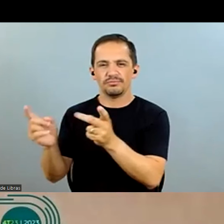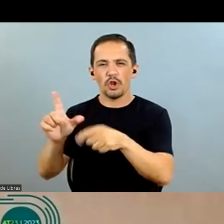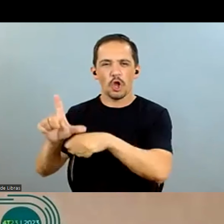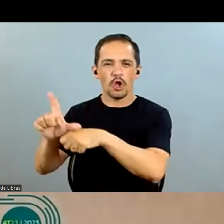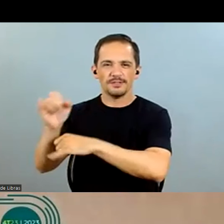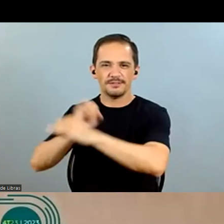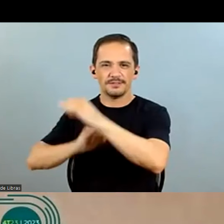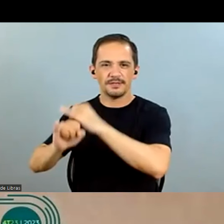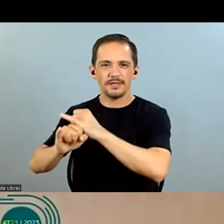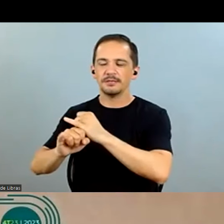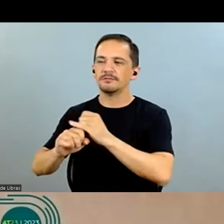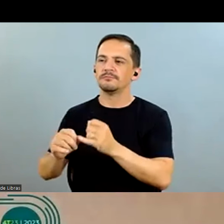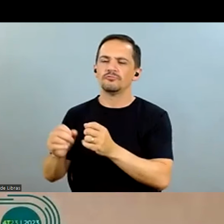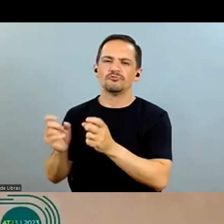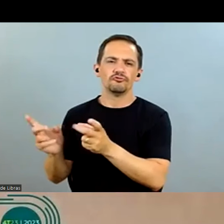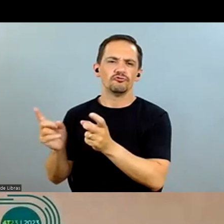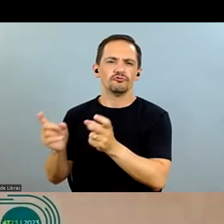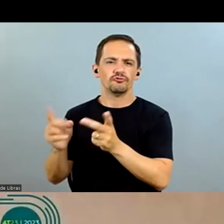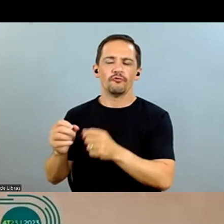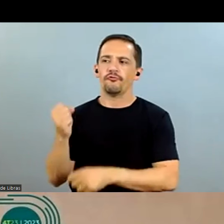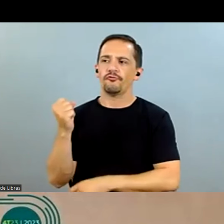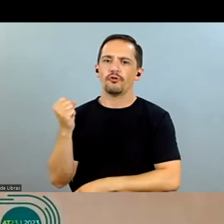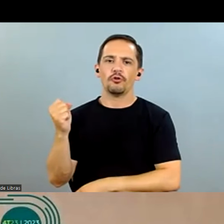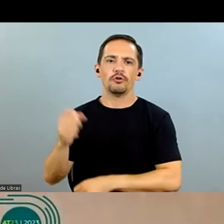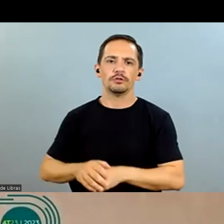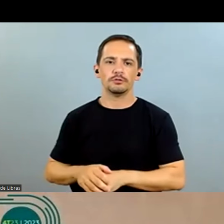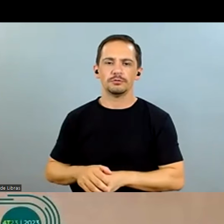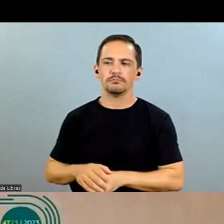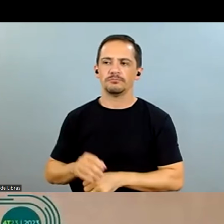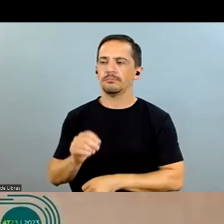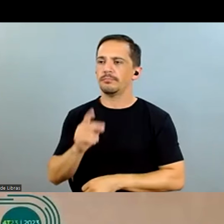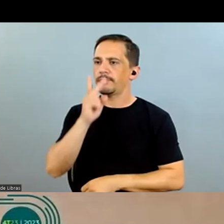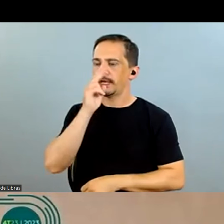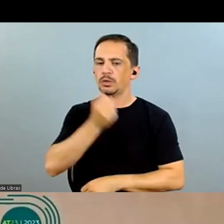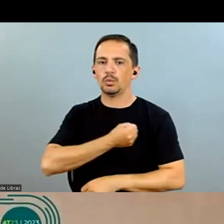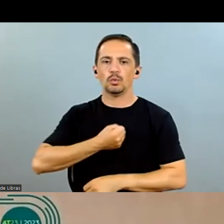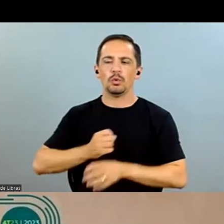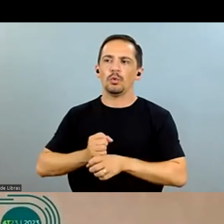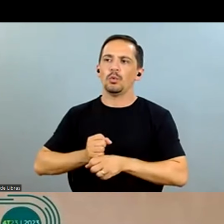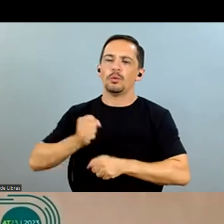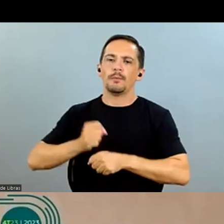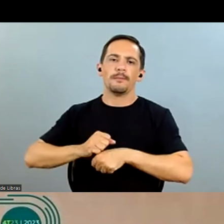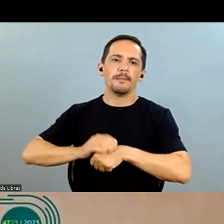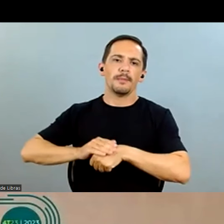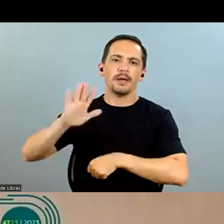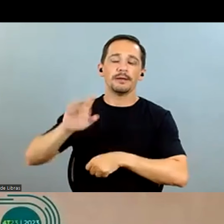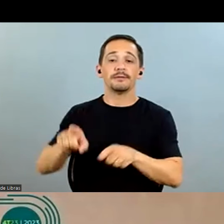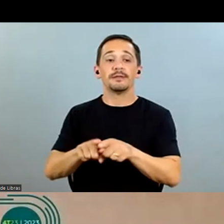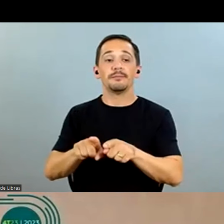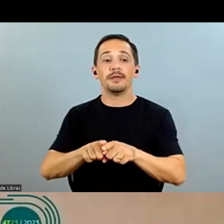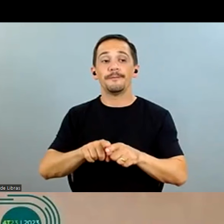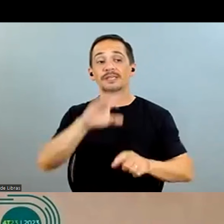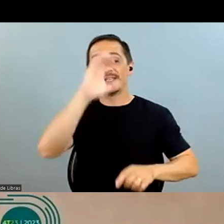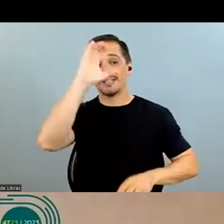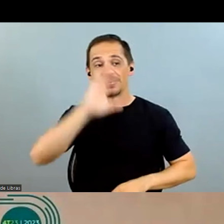a pandemia e uma mudança de comportamento do Consumidor eh mas eh Caiu um pouco né a